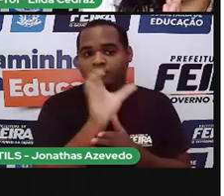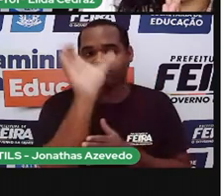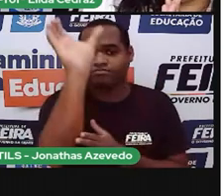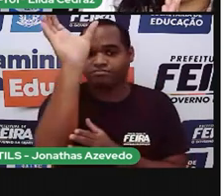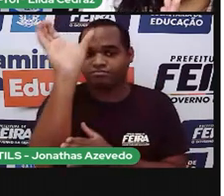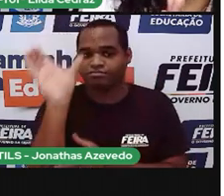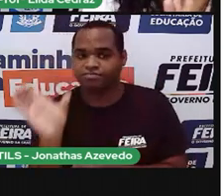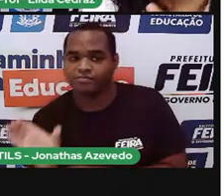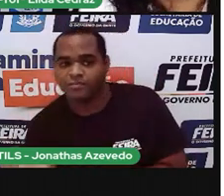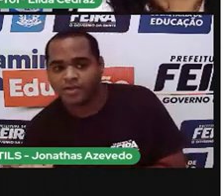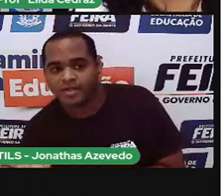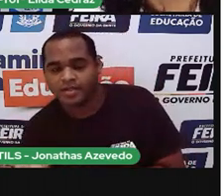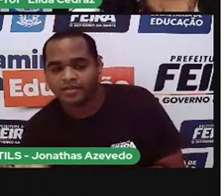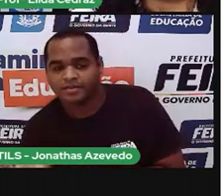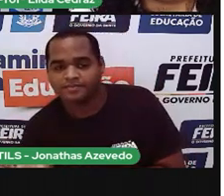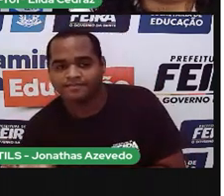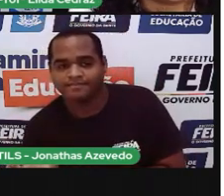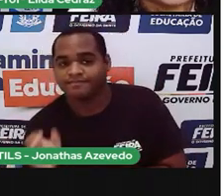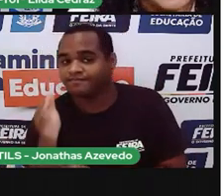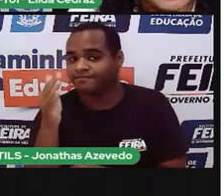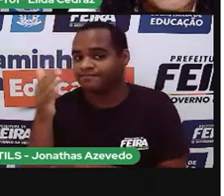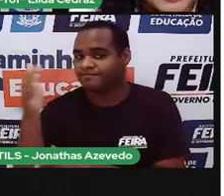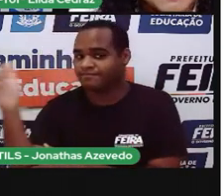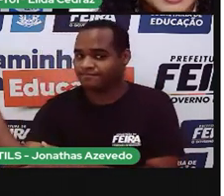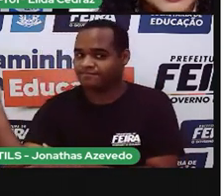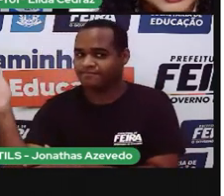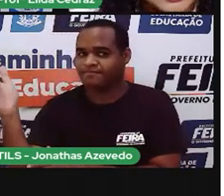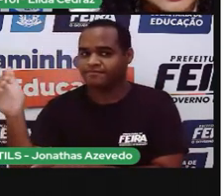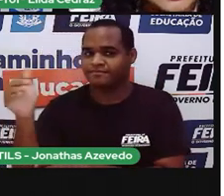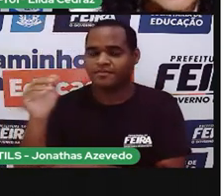cada um deles, mas na ordem